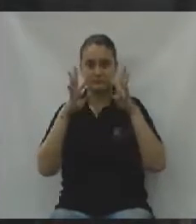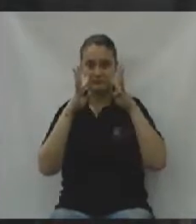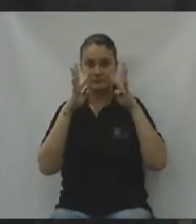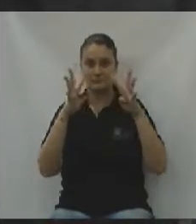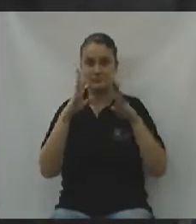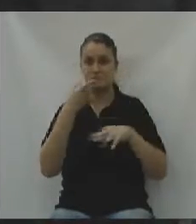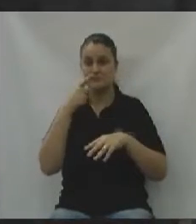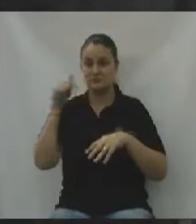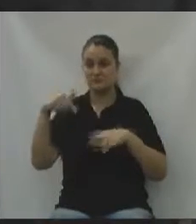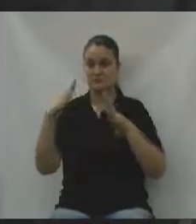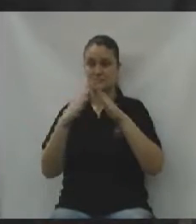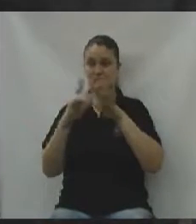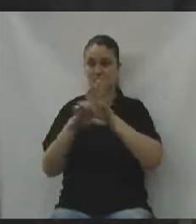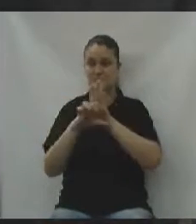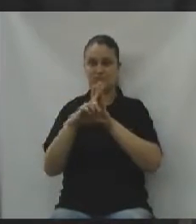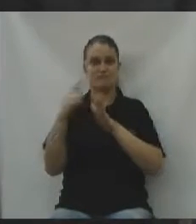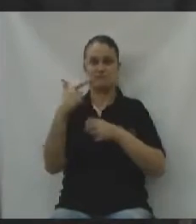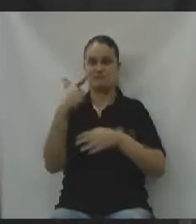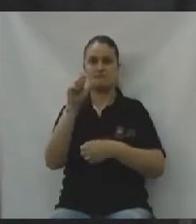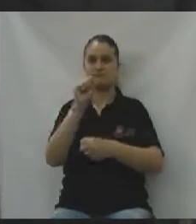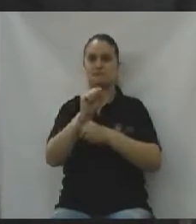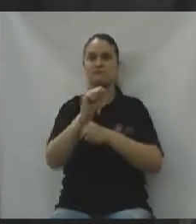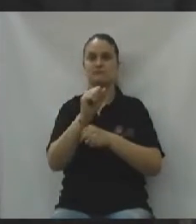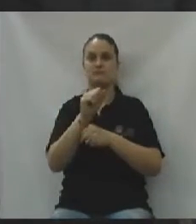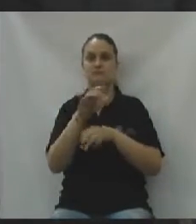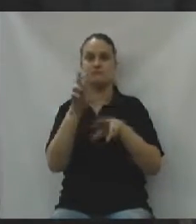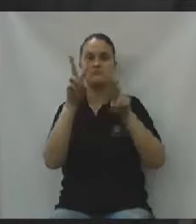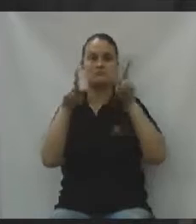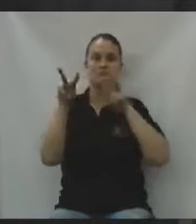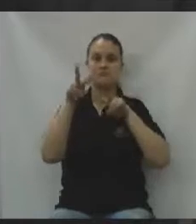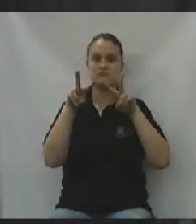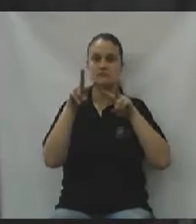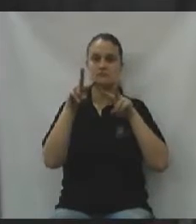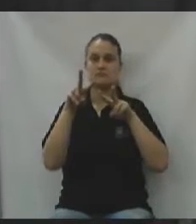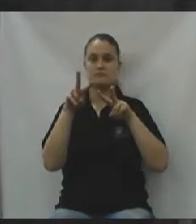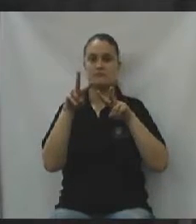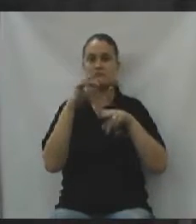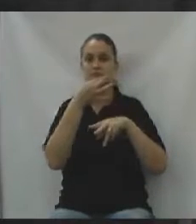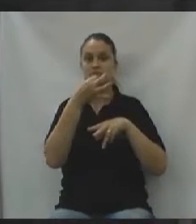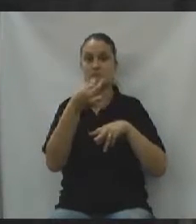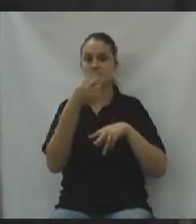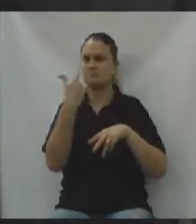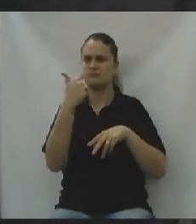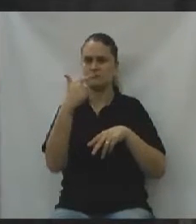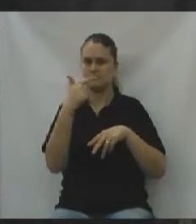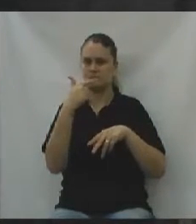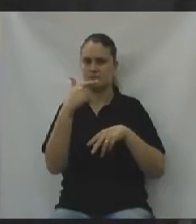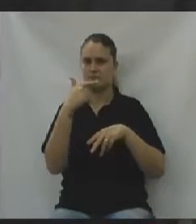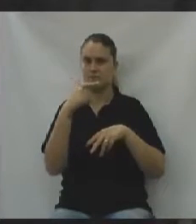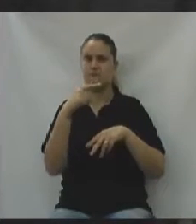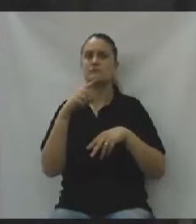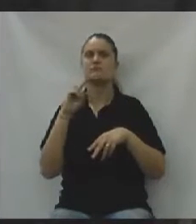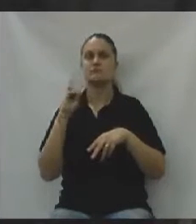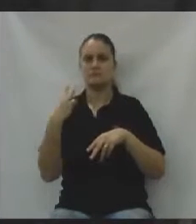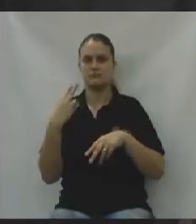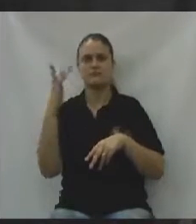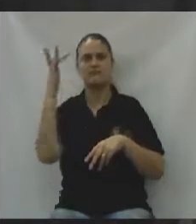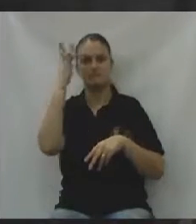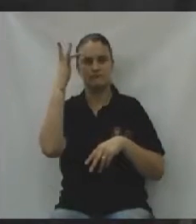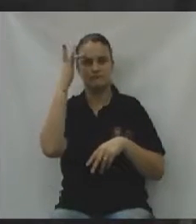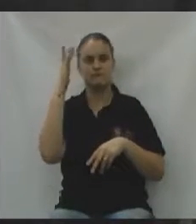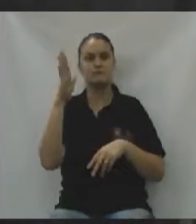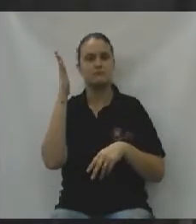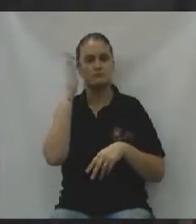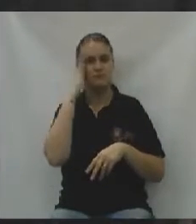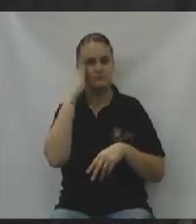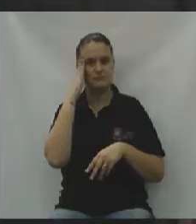que esse legislativo não está parado, não. Algumas colocações feitas aqui, eu refuto,